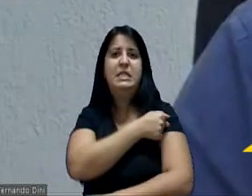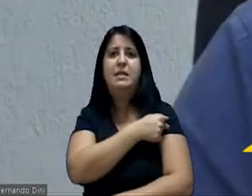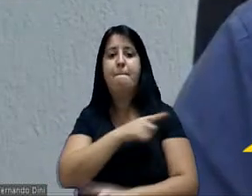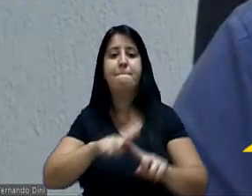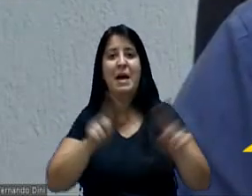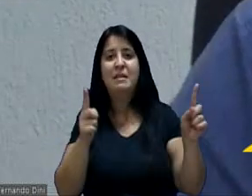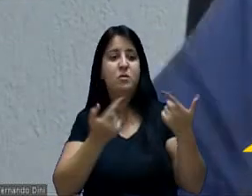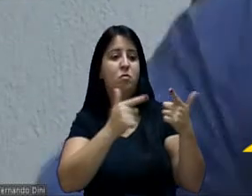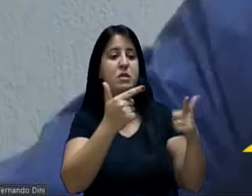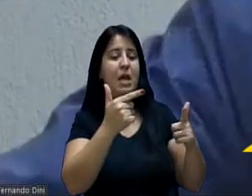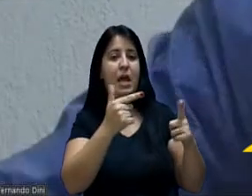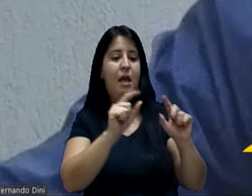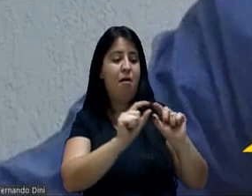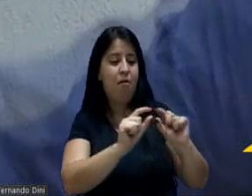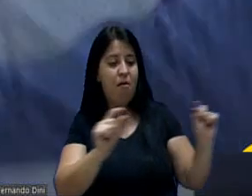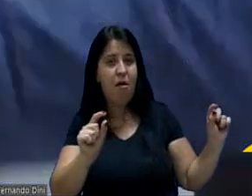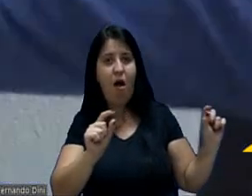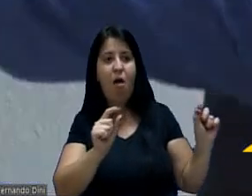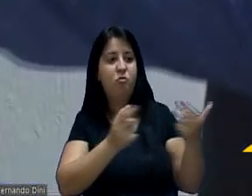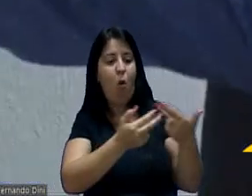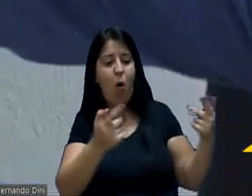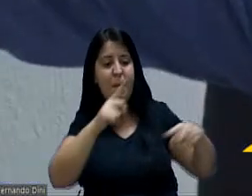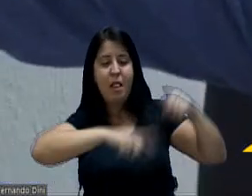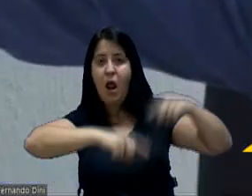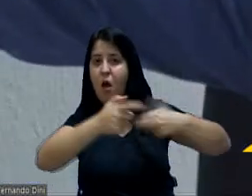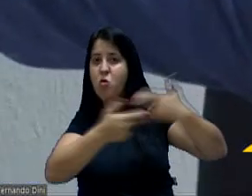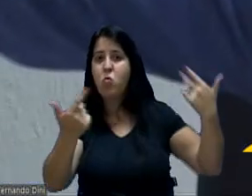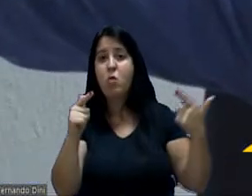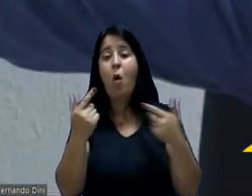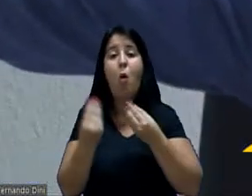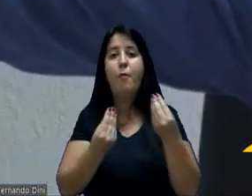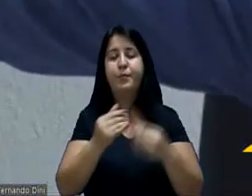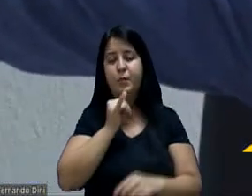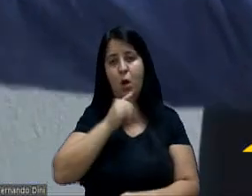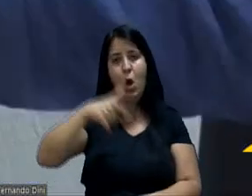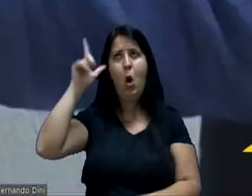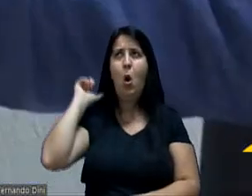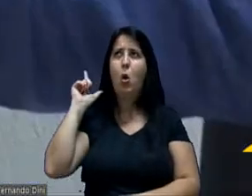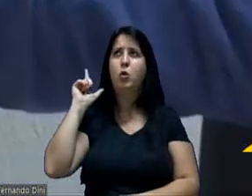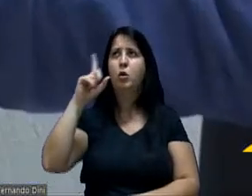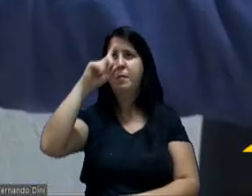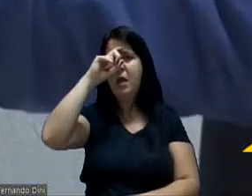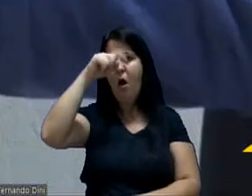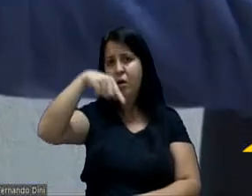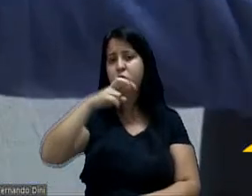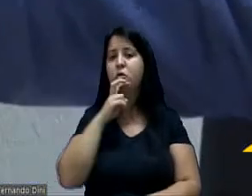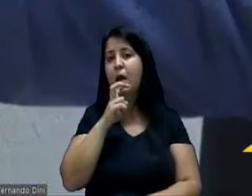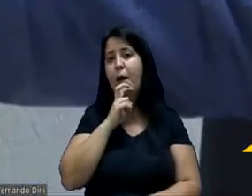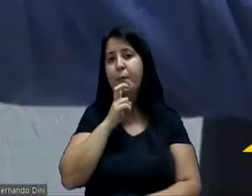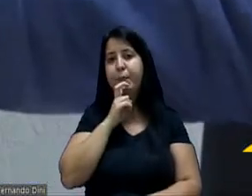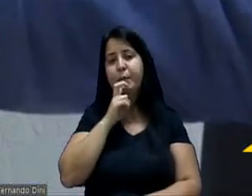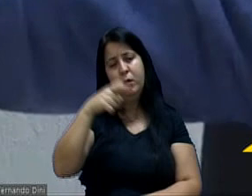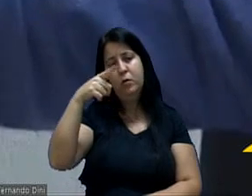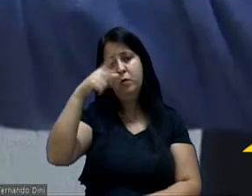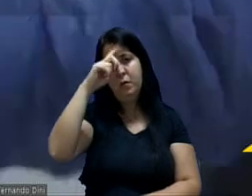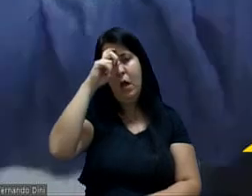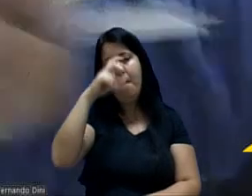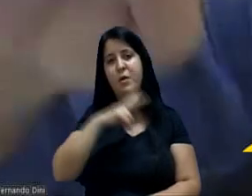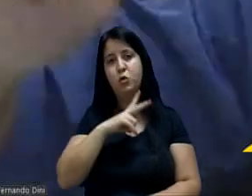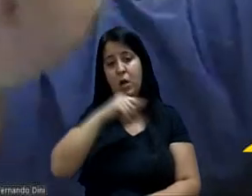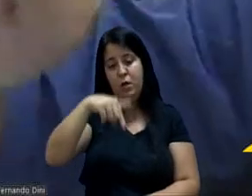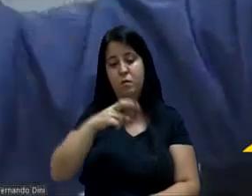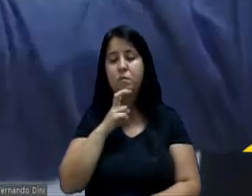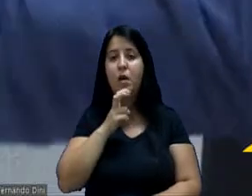seringas, não tem insumos. Ontem, na Unimed, no hospital aqui de Sorocaba, na Unimed, um hospital de Sorocaba